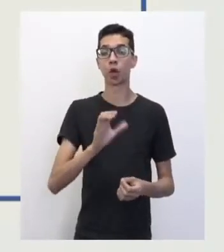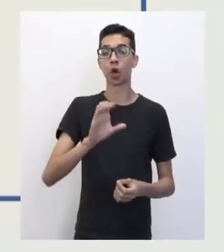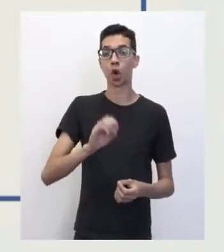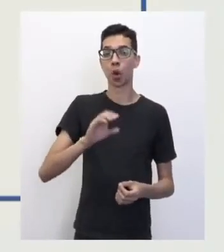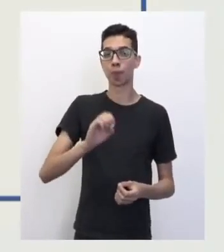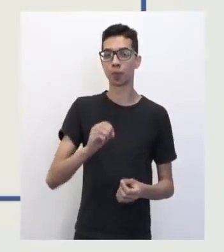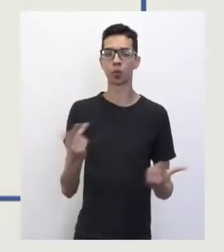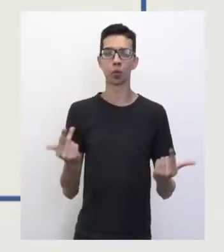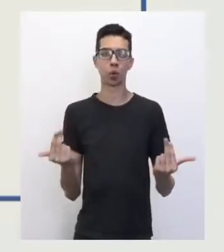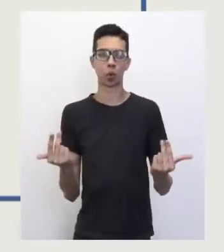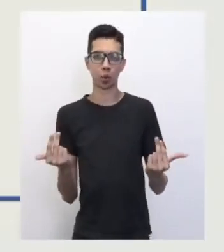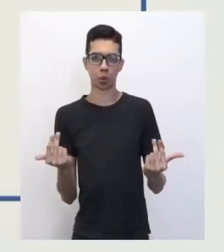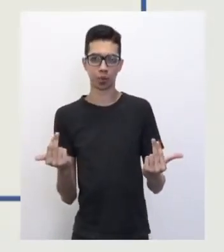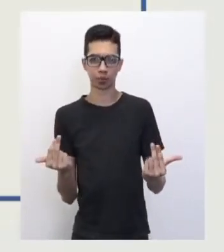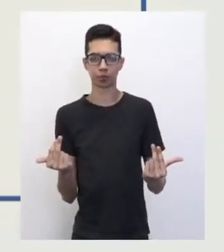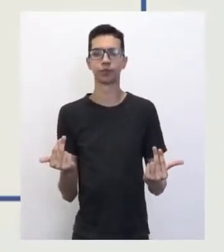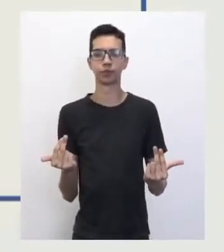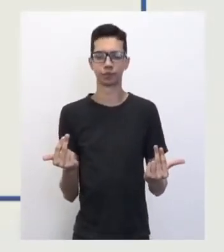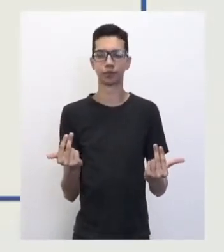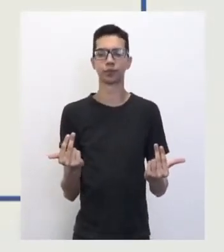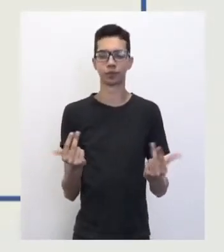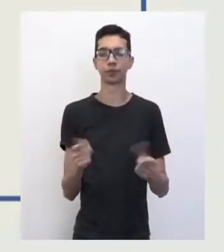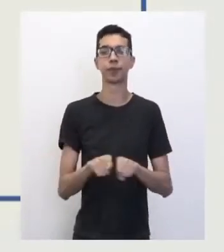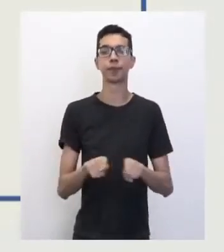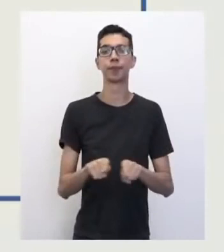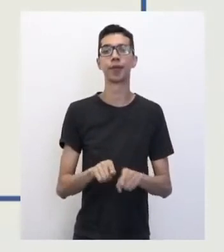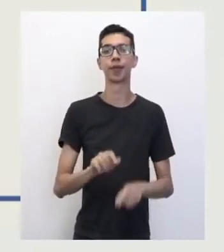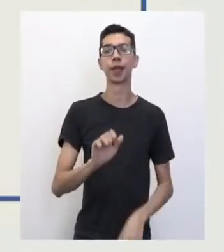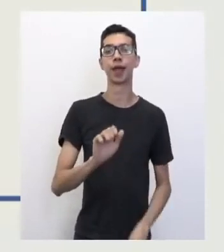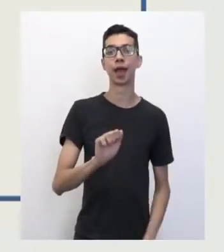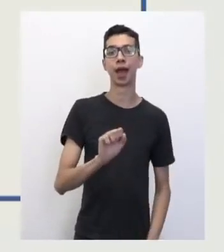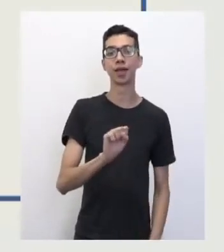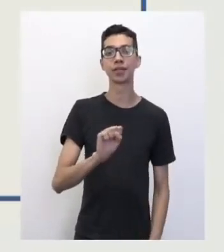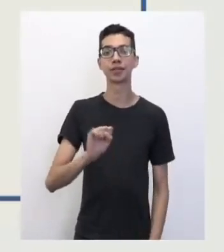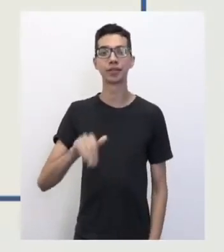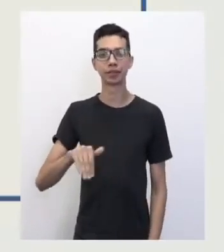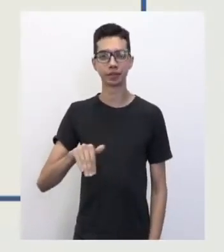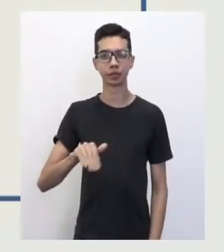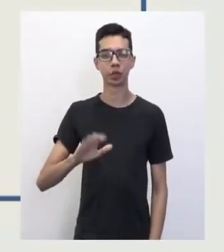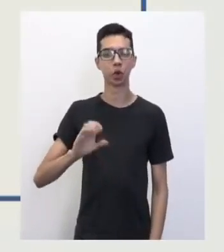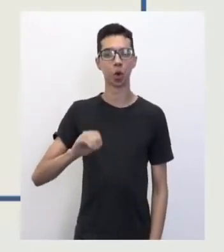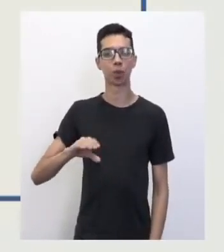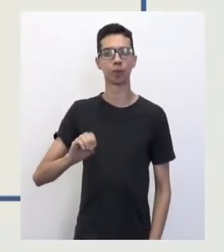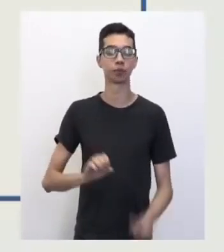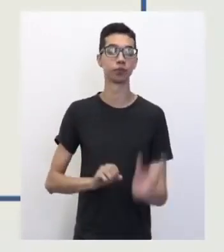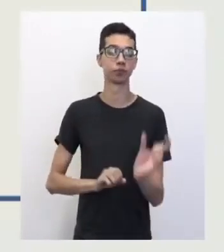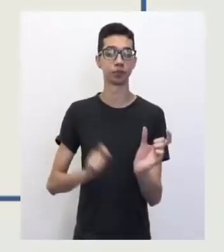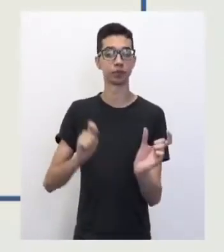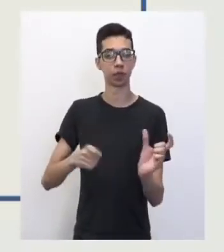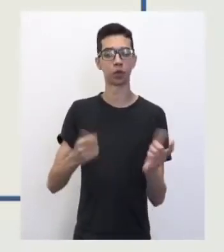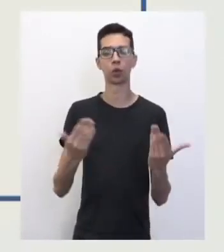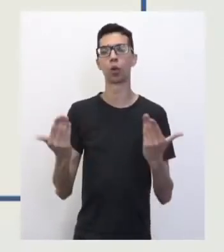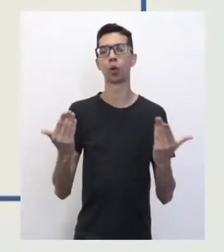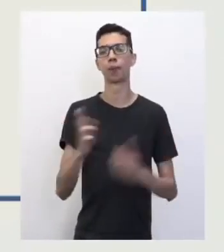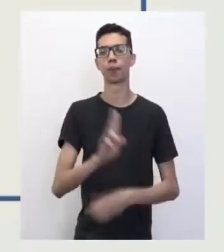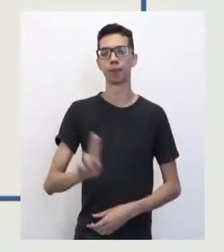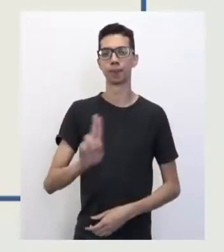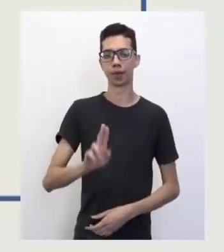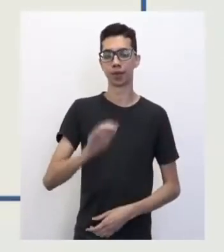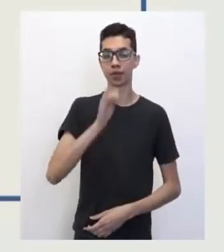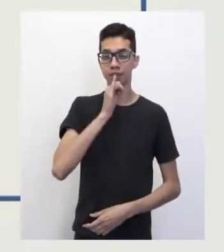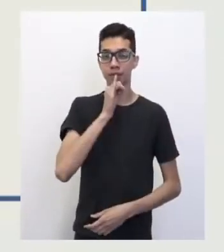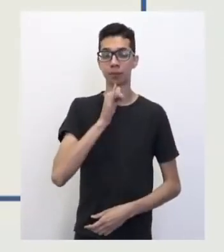assim como, tá? São utilizados para comparar. Posso expor condições, né? Se